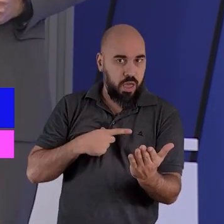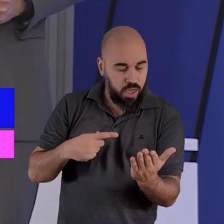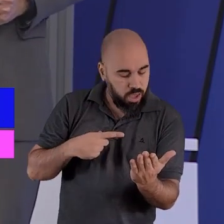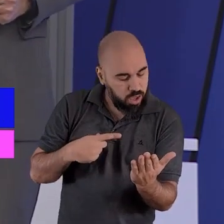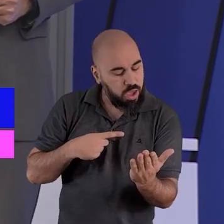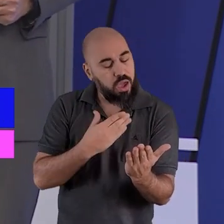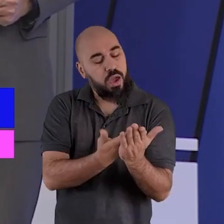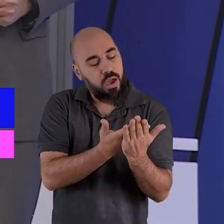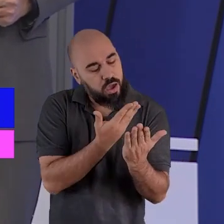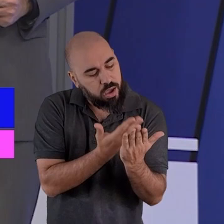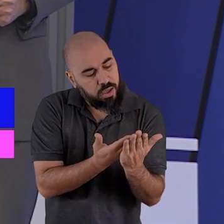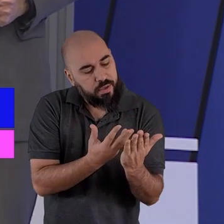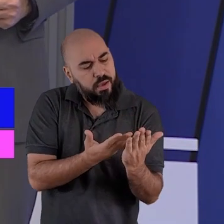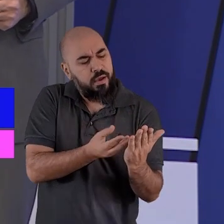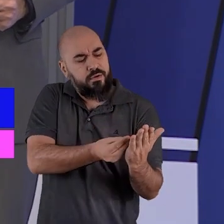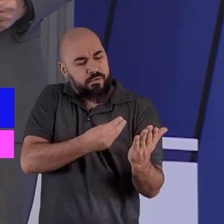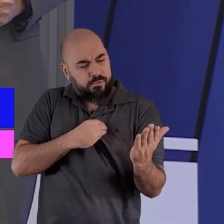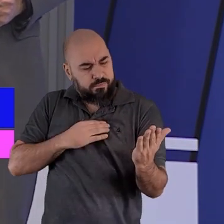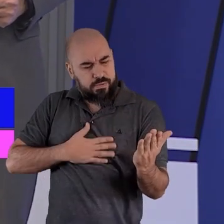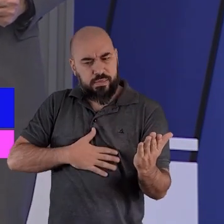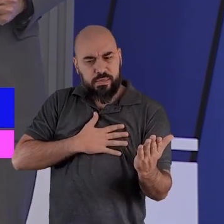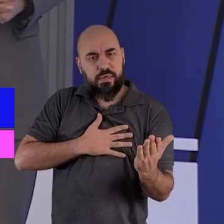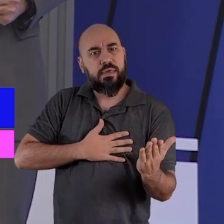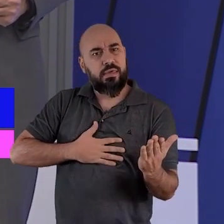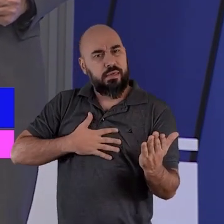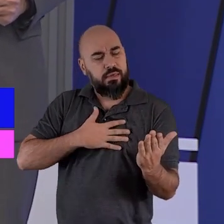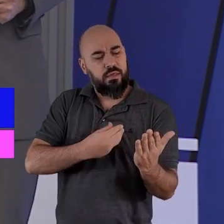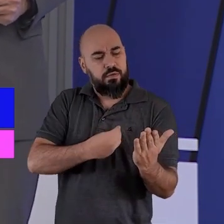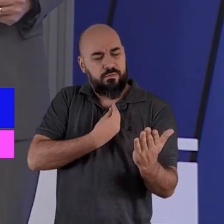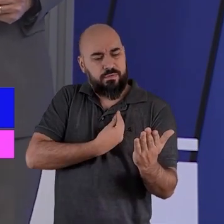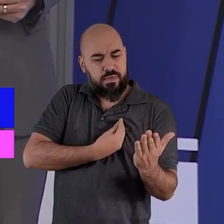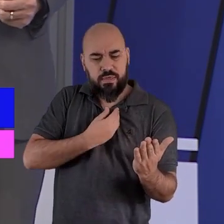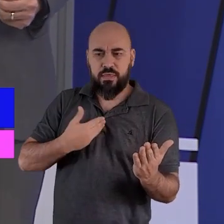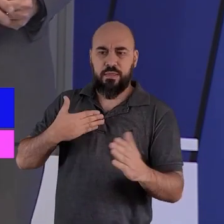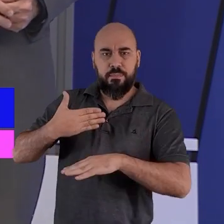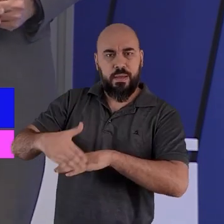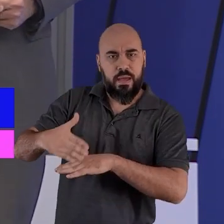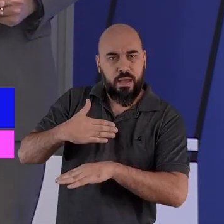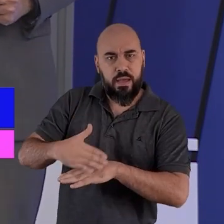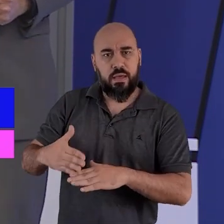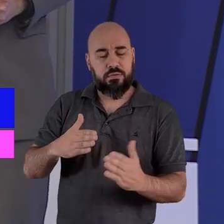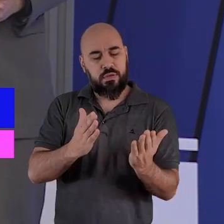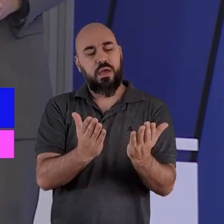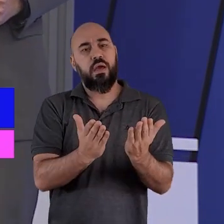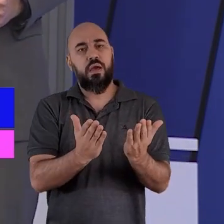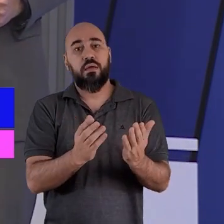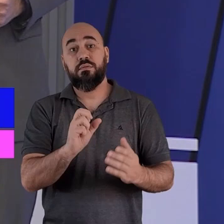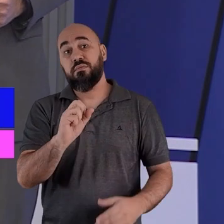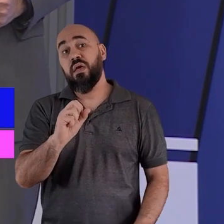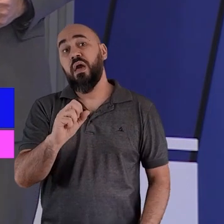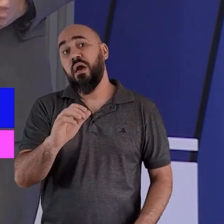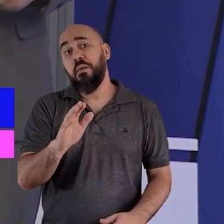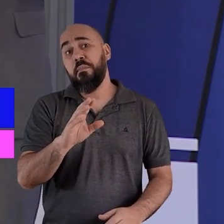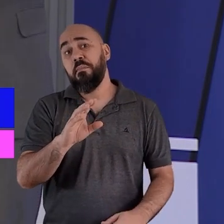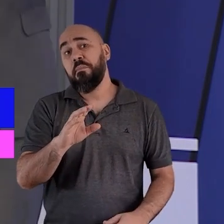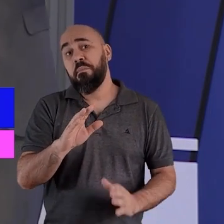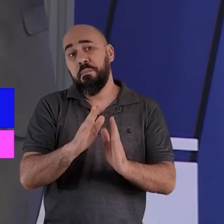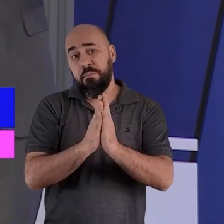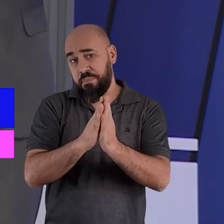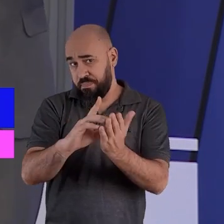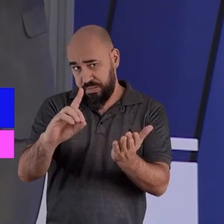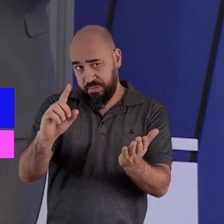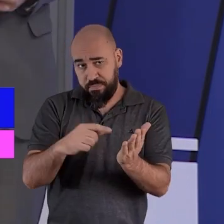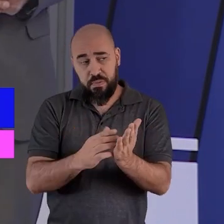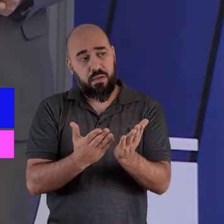Bíblia. Uma Bíblia aberta no Salmo 91, na estante de casa, é uma lâmpada apagada. Ainda que